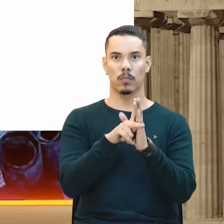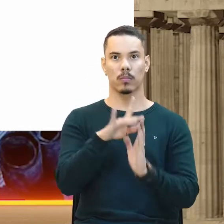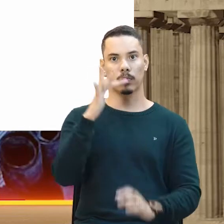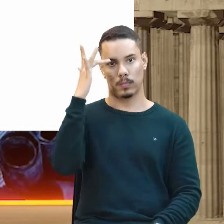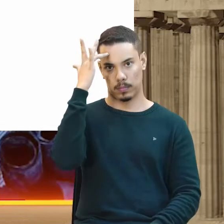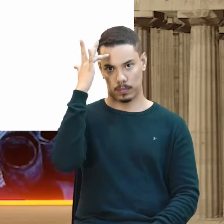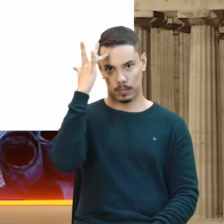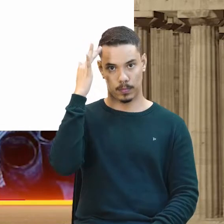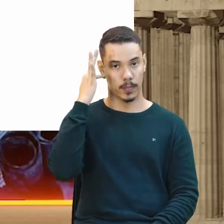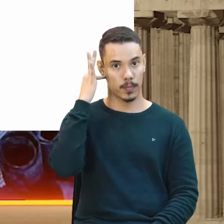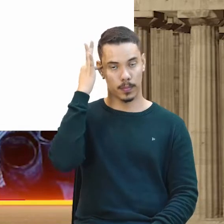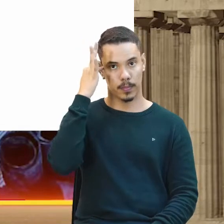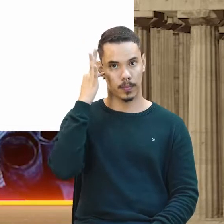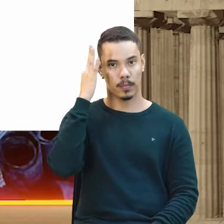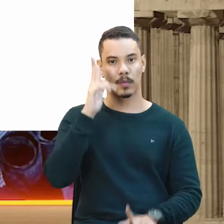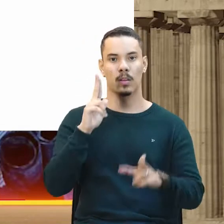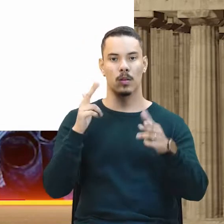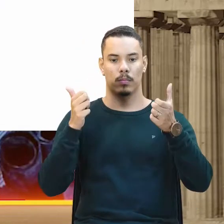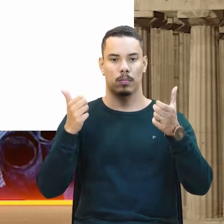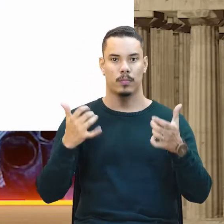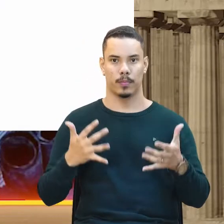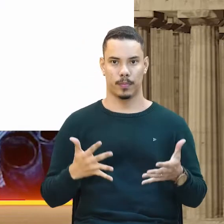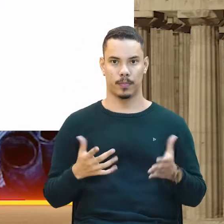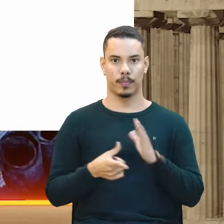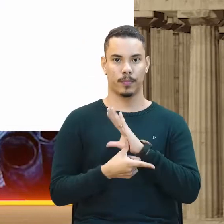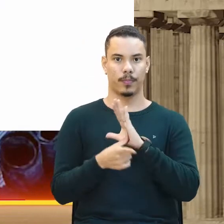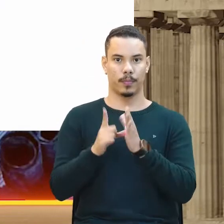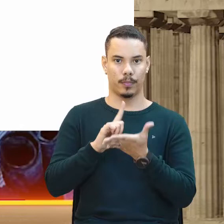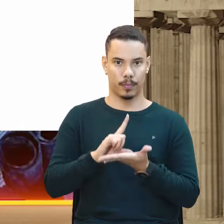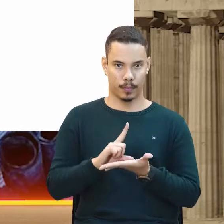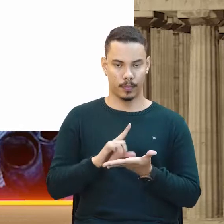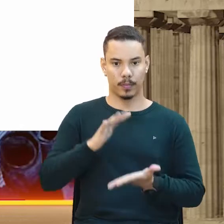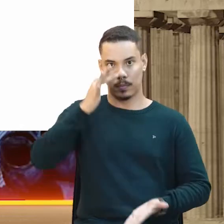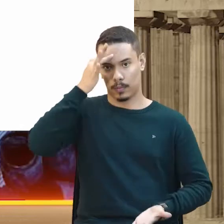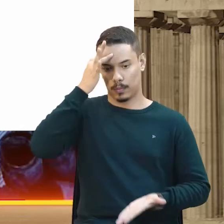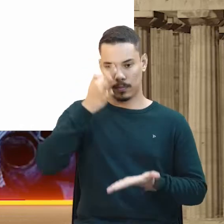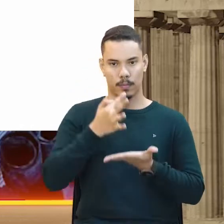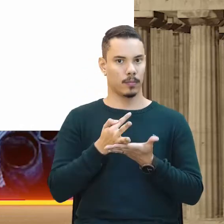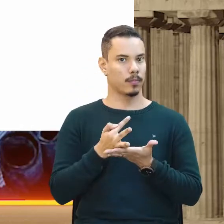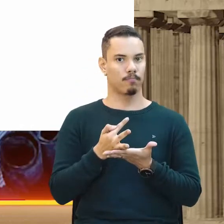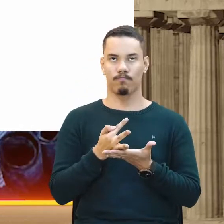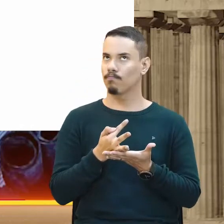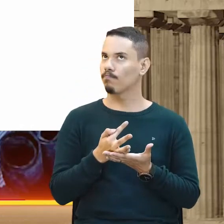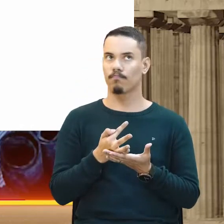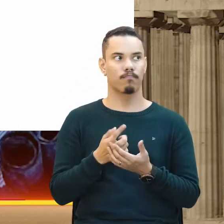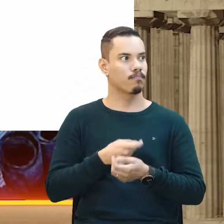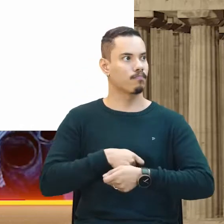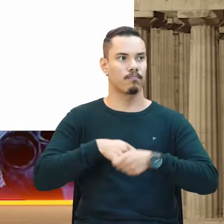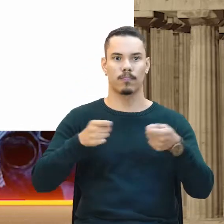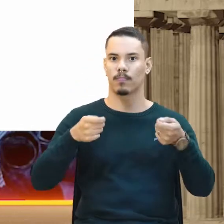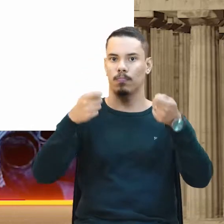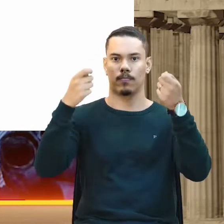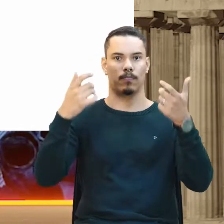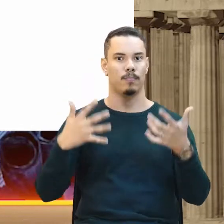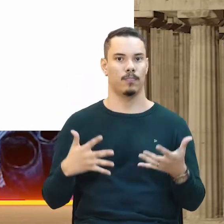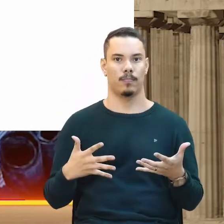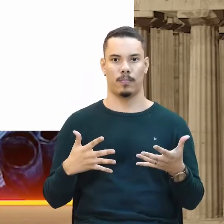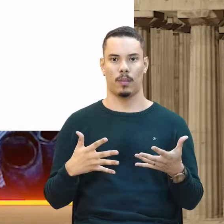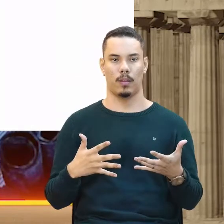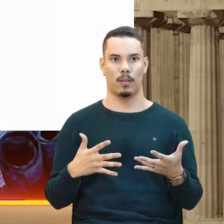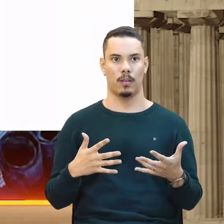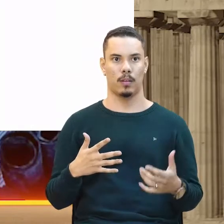filosofia. Como eu falei no início da aula, a fé não se explica. A gente não sabe, não